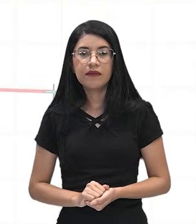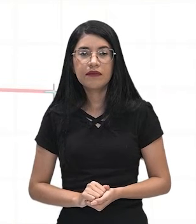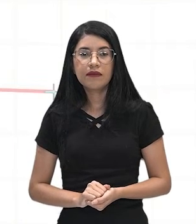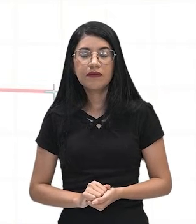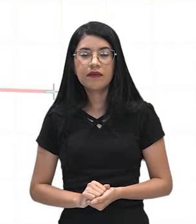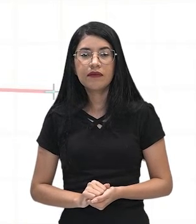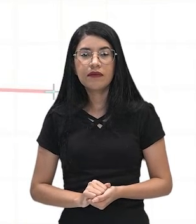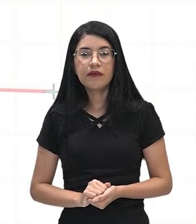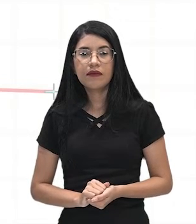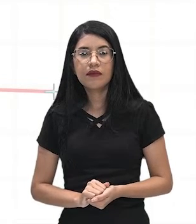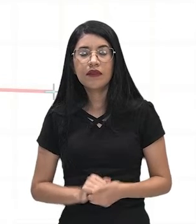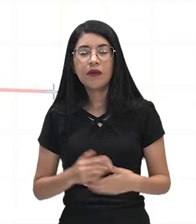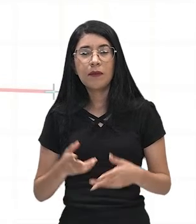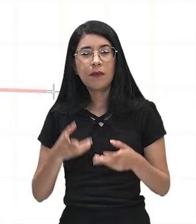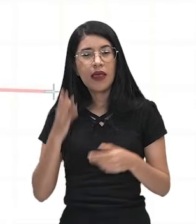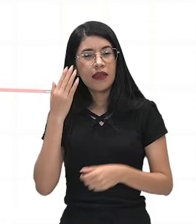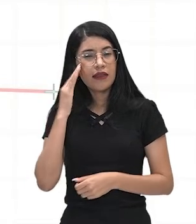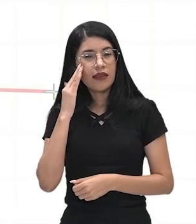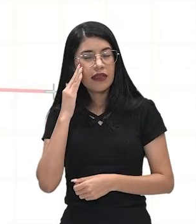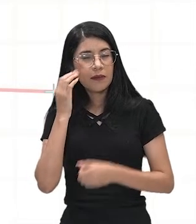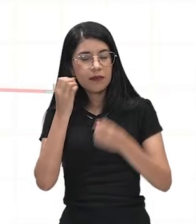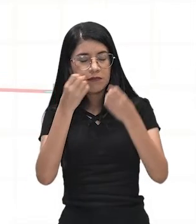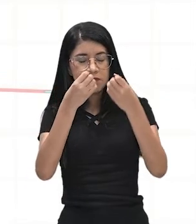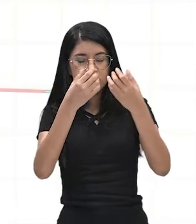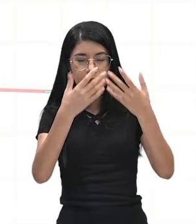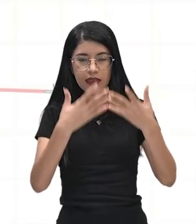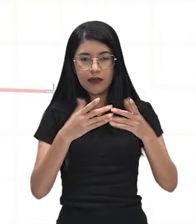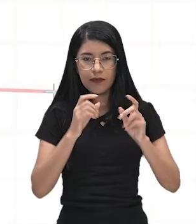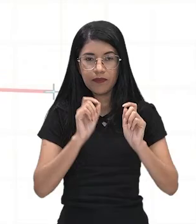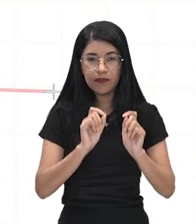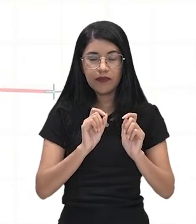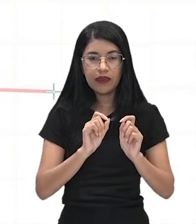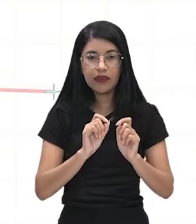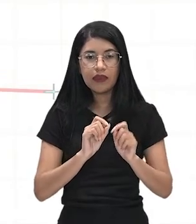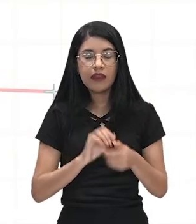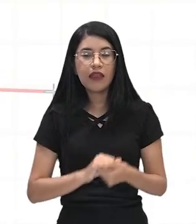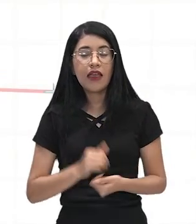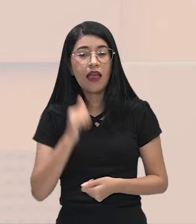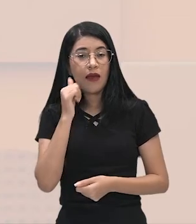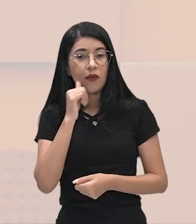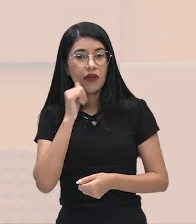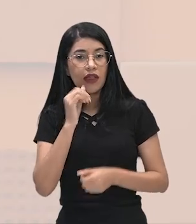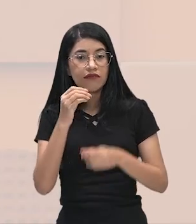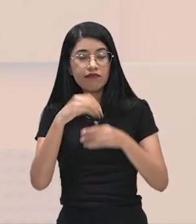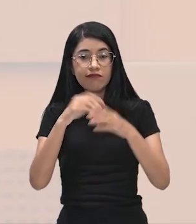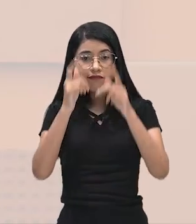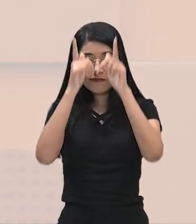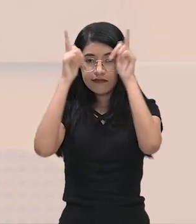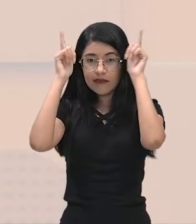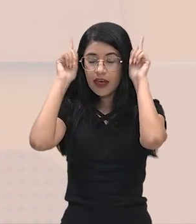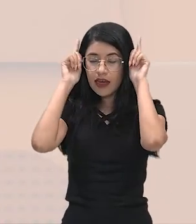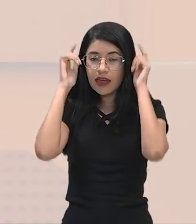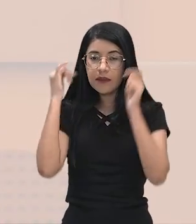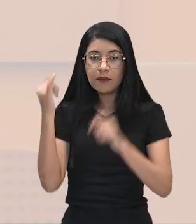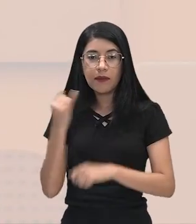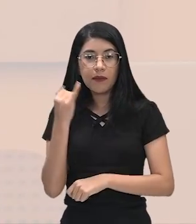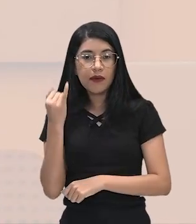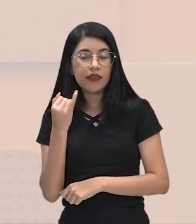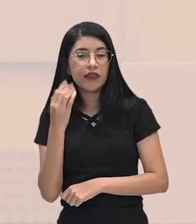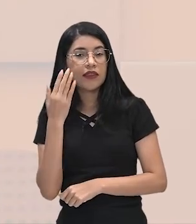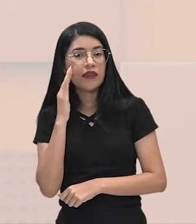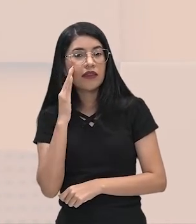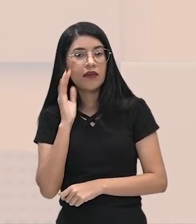entender que quando a gente fala da mulher na Grécia, é importante a gente entender que